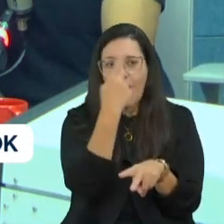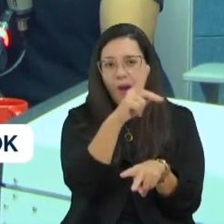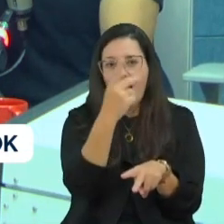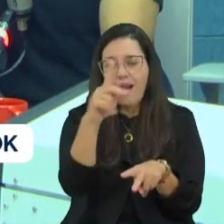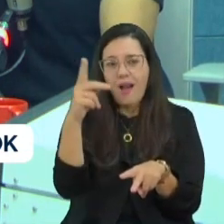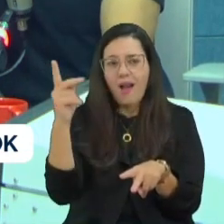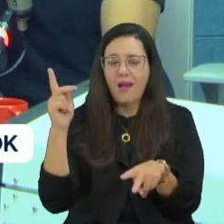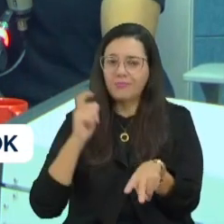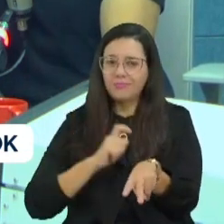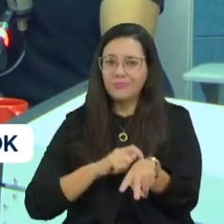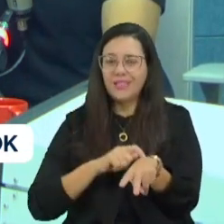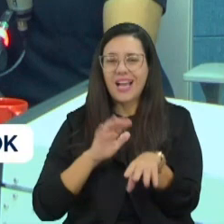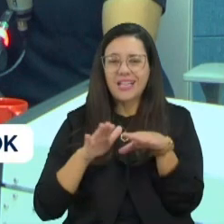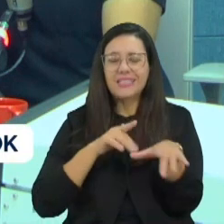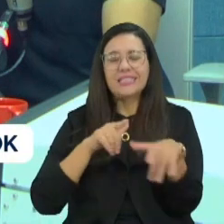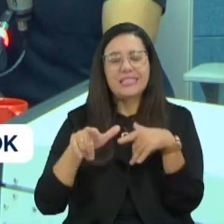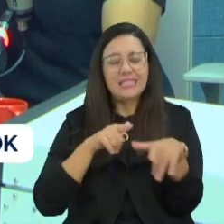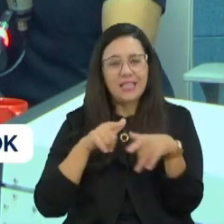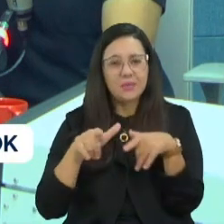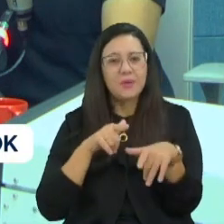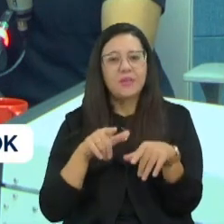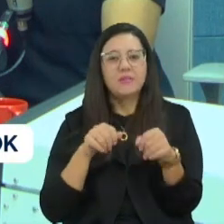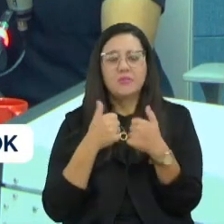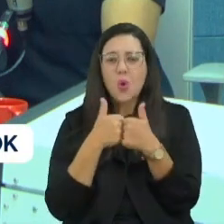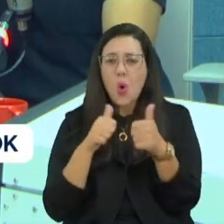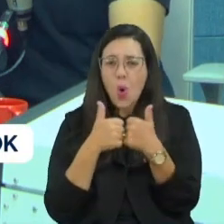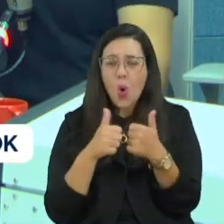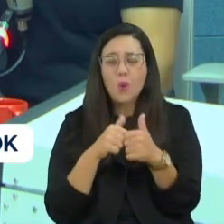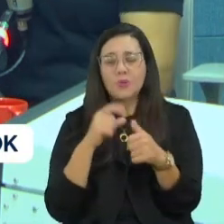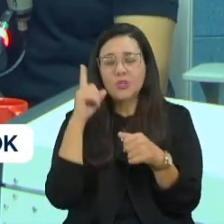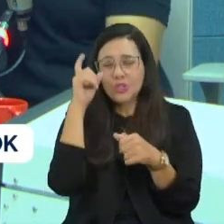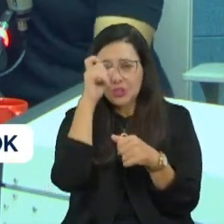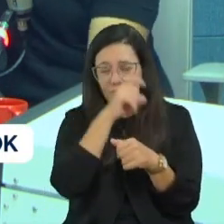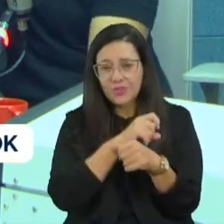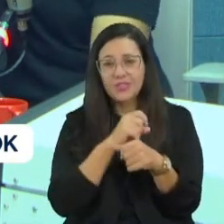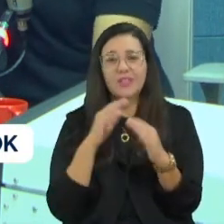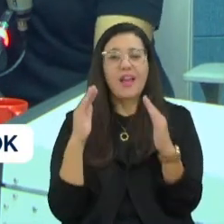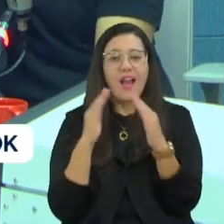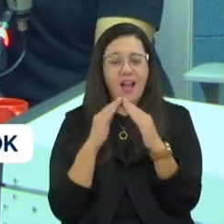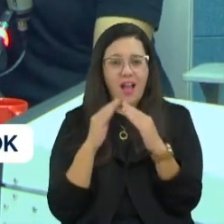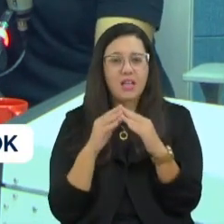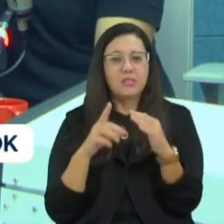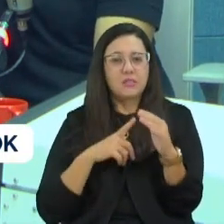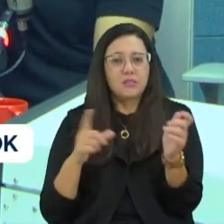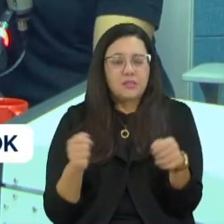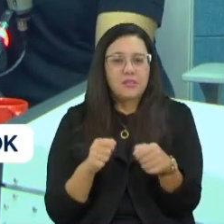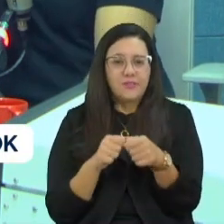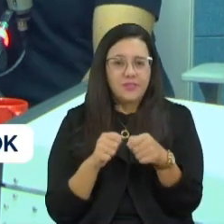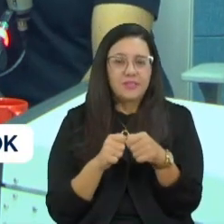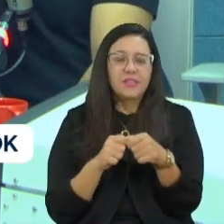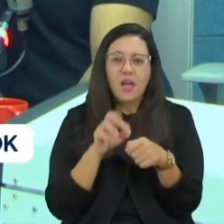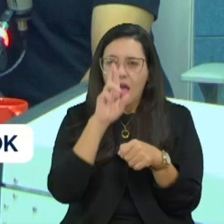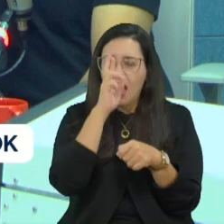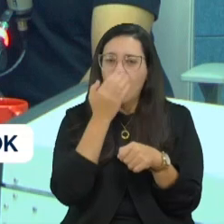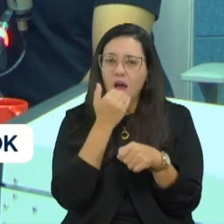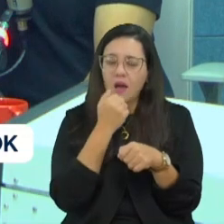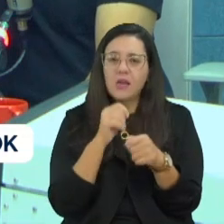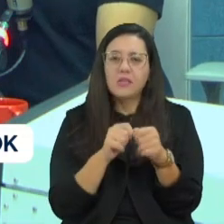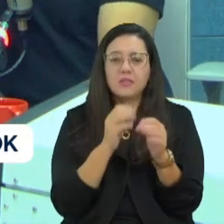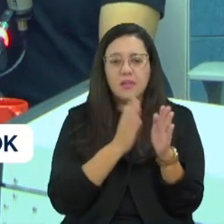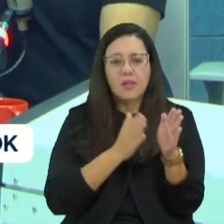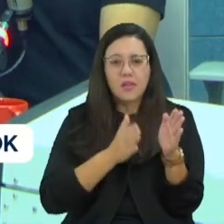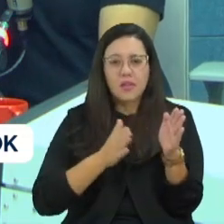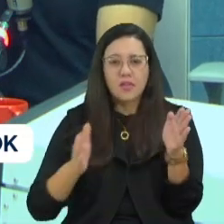dia todo, chega à noite e não quer pegar um ônibus, né? Faz de casa, tem como fazer no horário do almoço, tem como distribuir